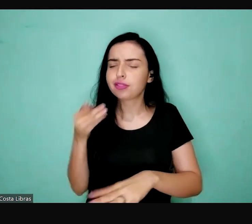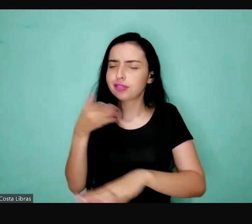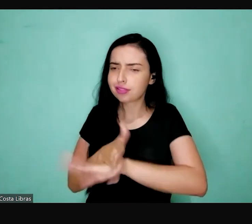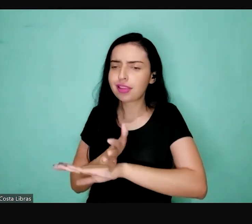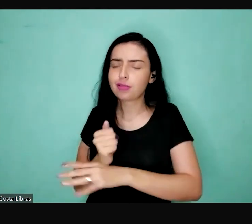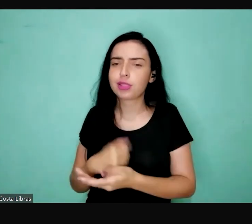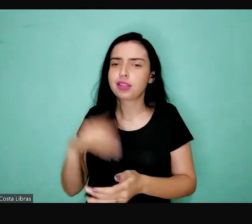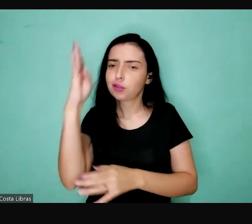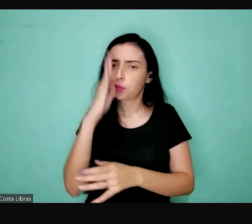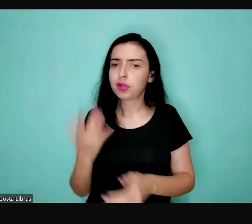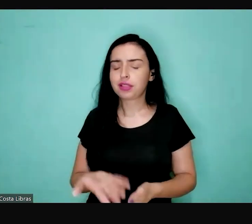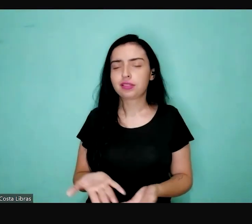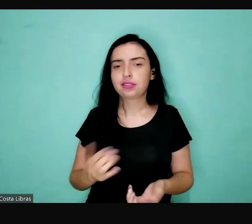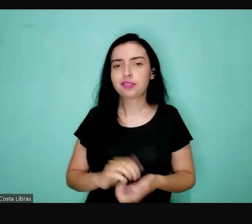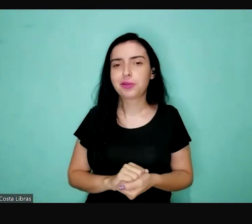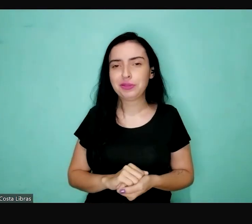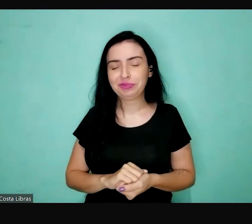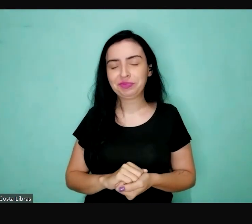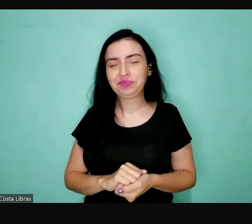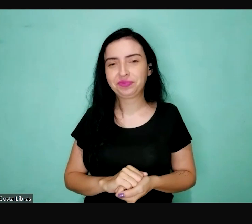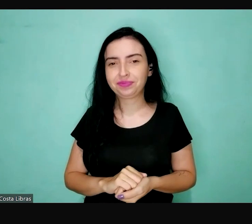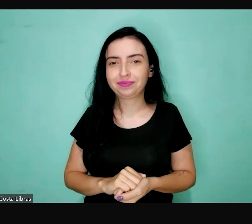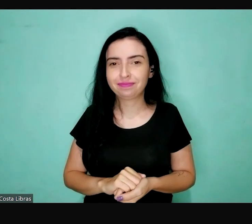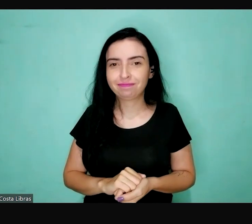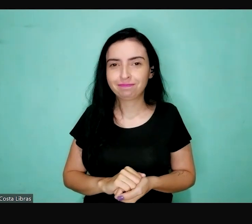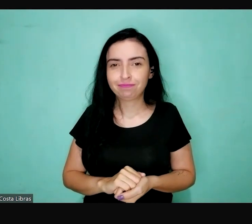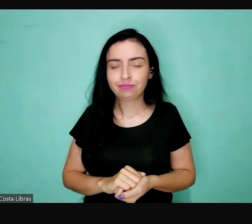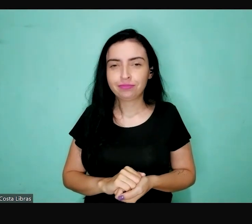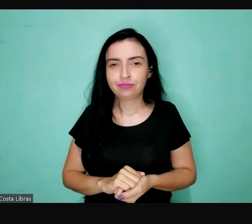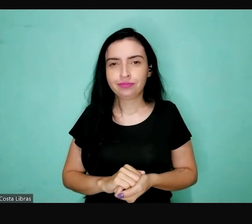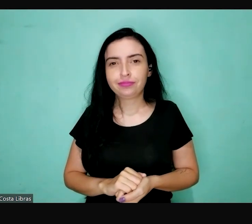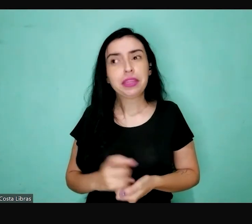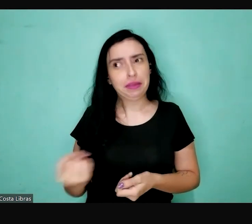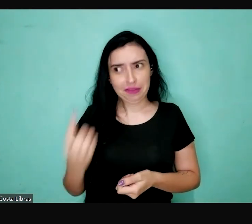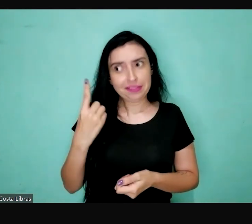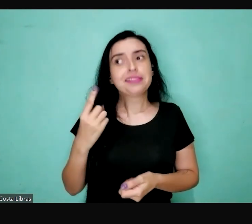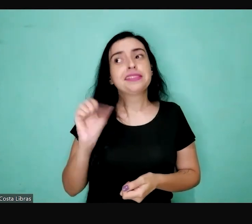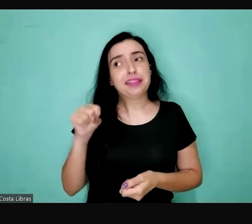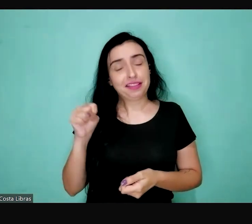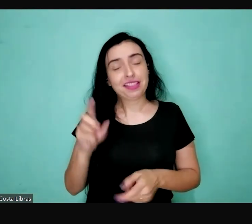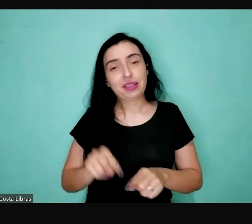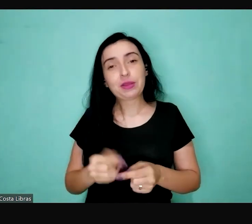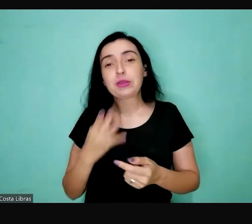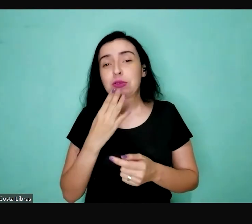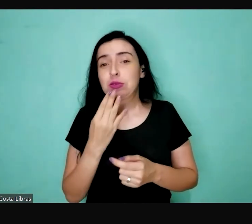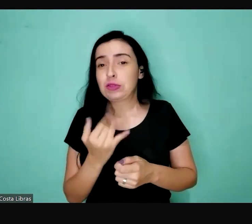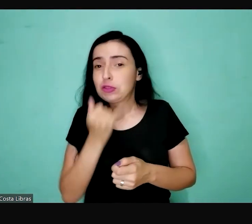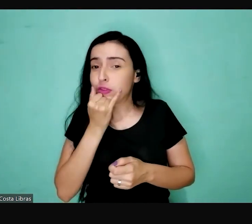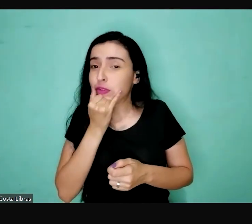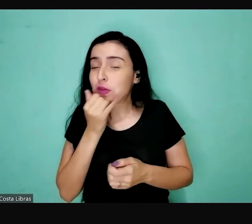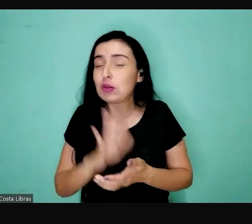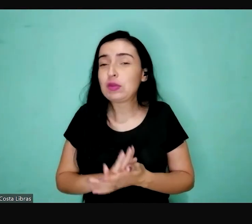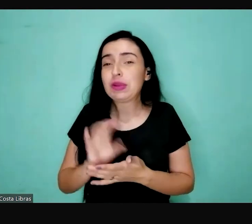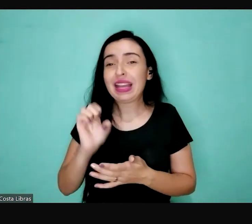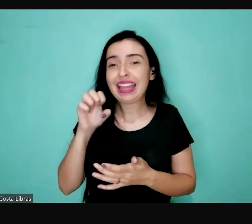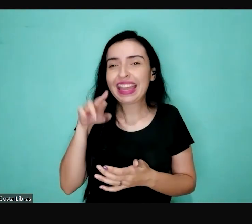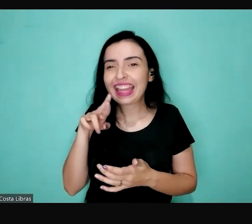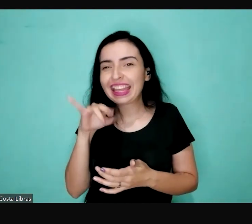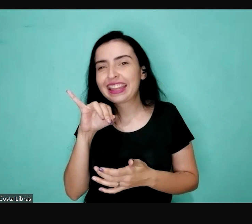do Brasil. Me permita, é estranho mesmo, né? Com perdão ao Eric, é estranho mesmo.